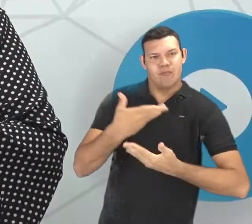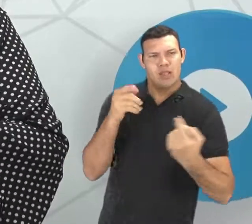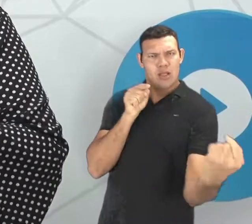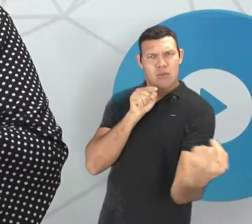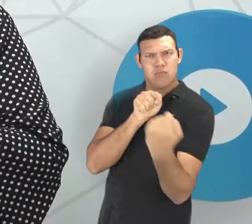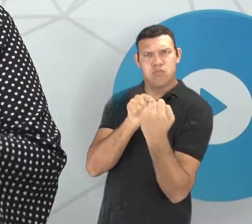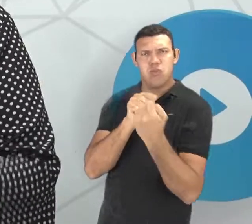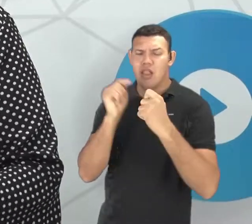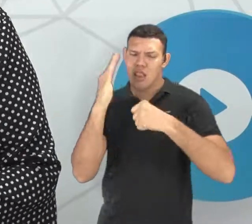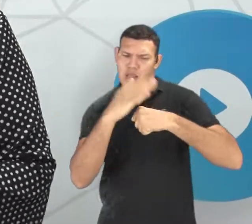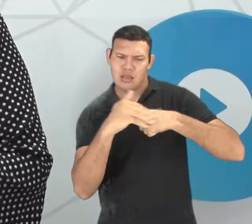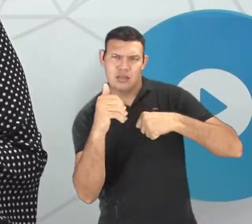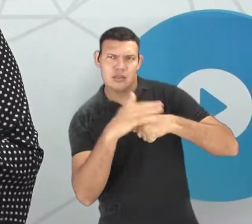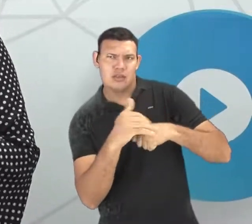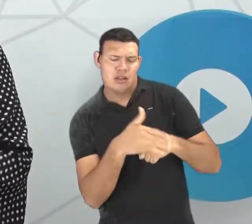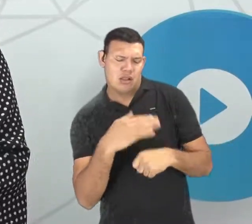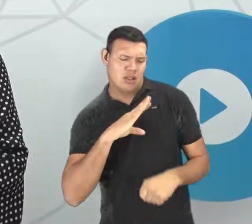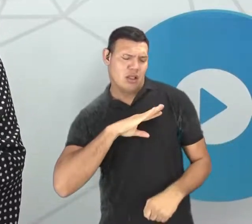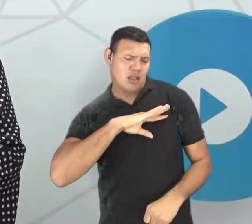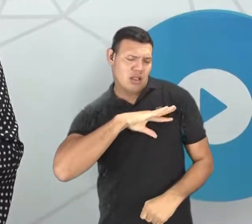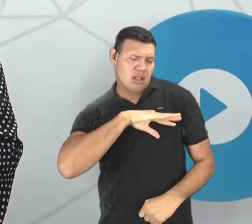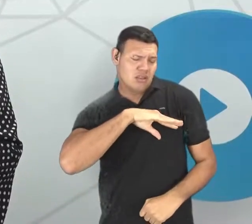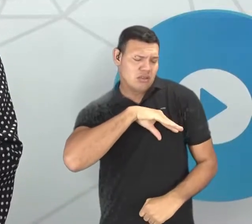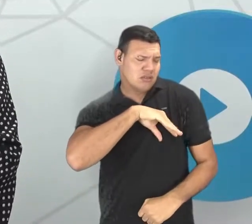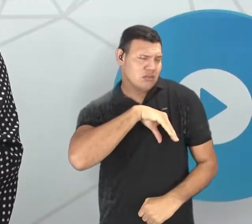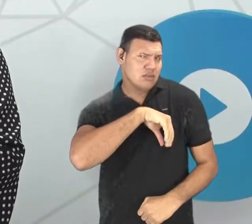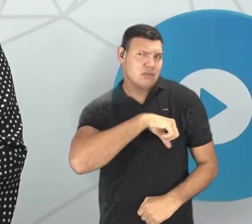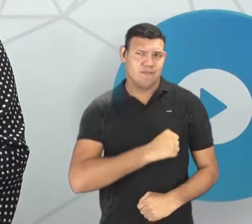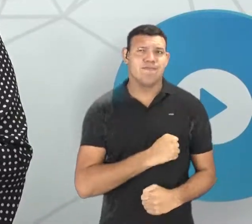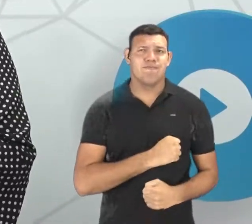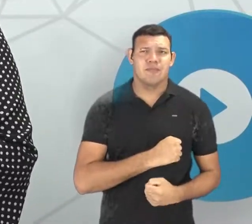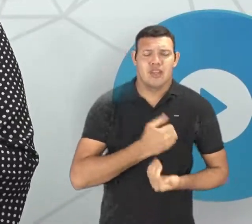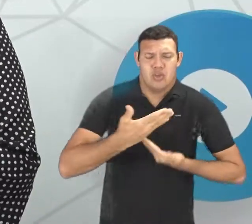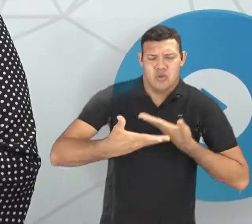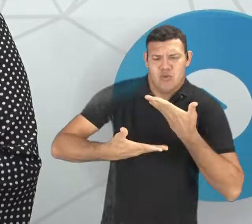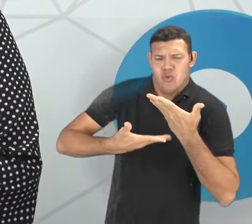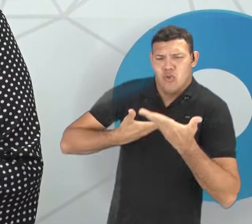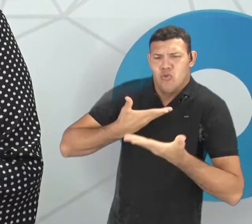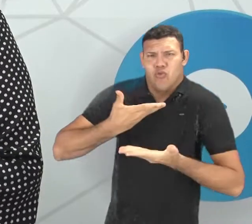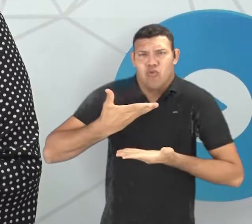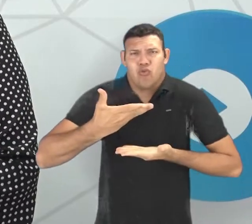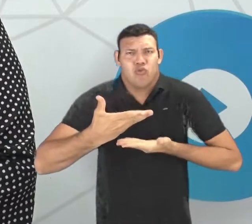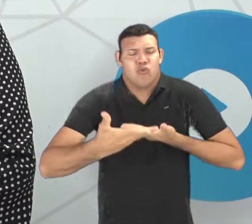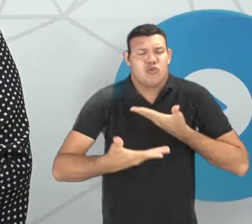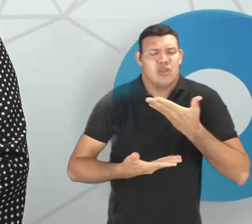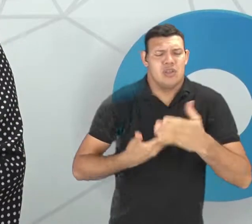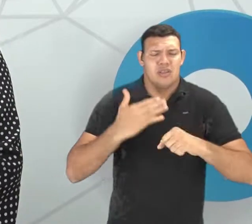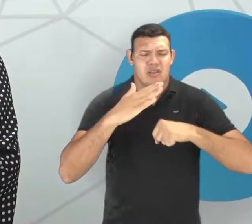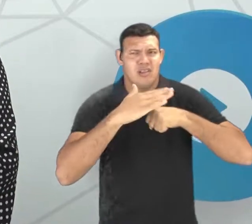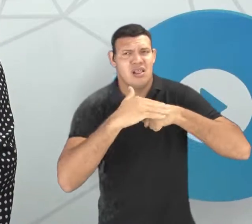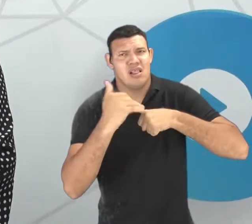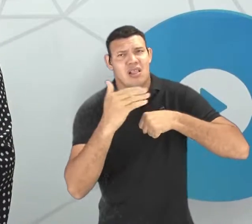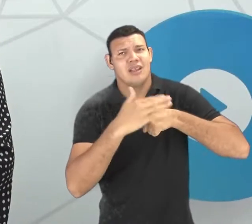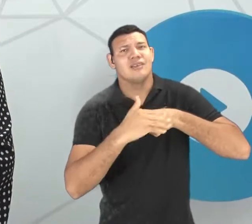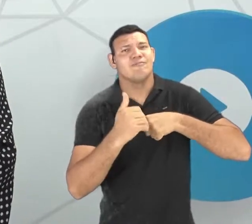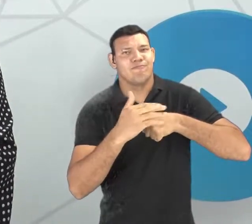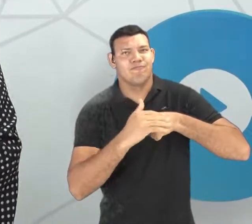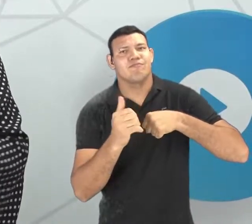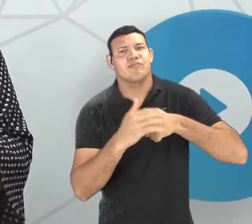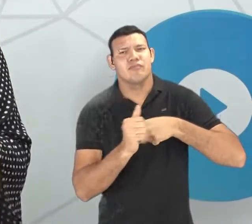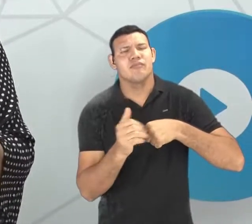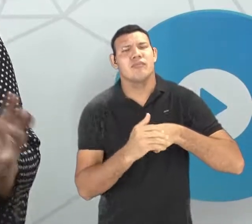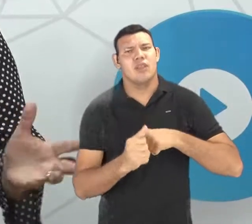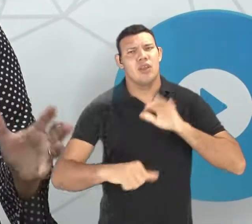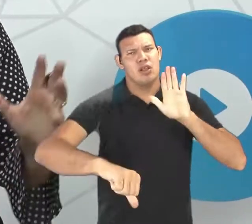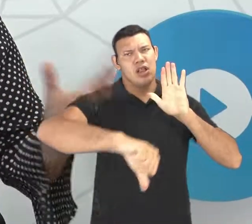uma relação amorosa, uma relação que envolve as pessoas pela afetividade. Ou seja, o